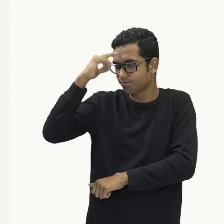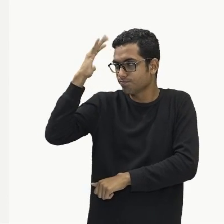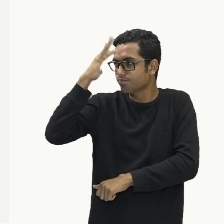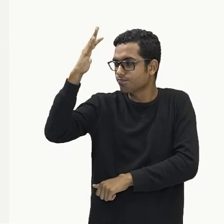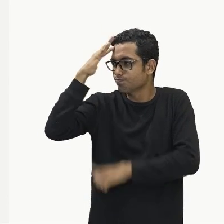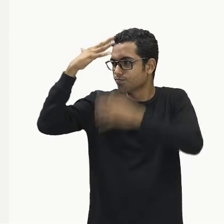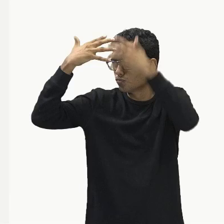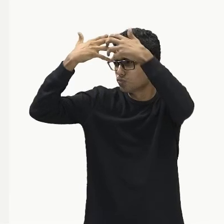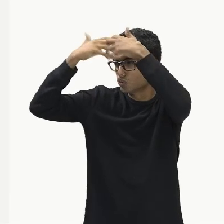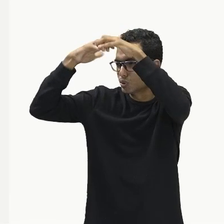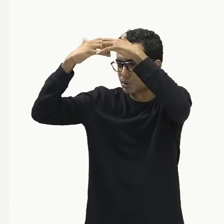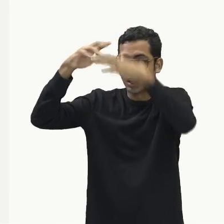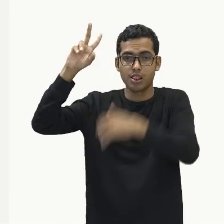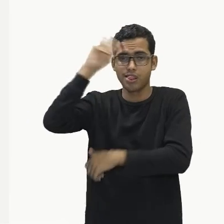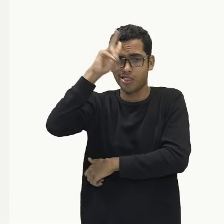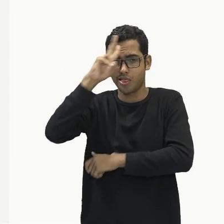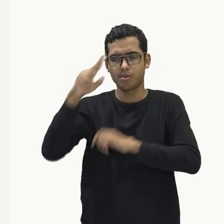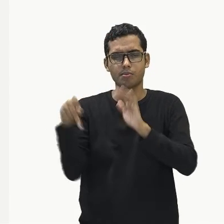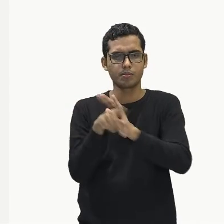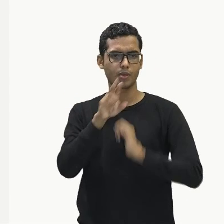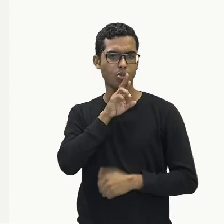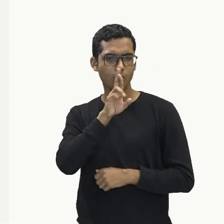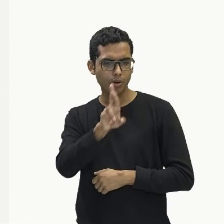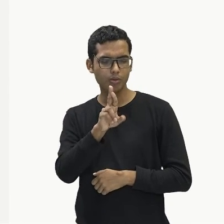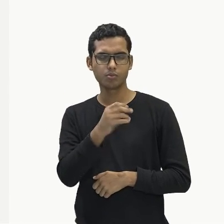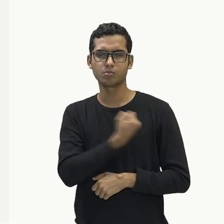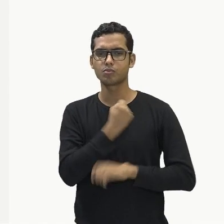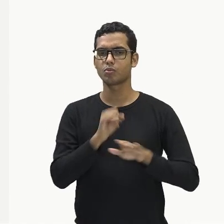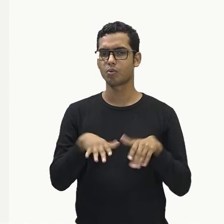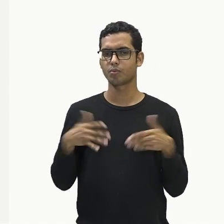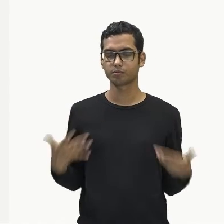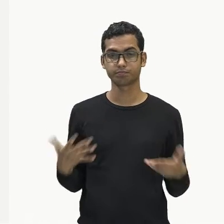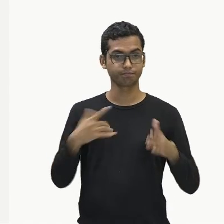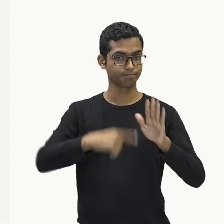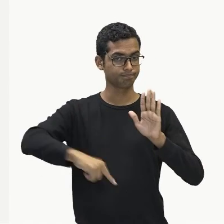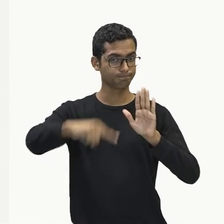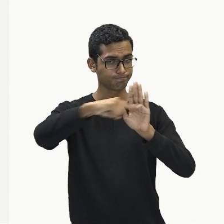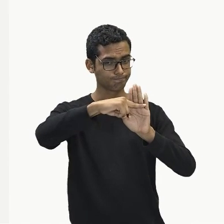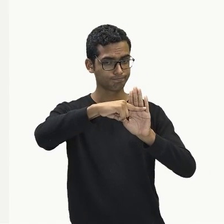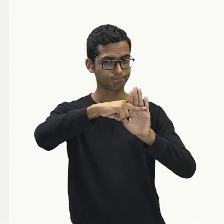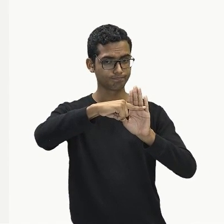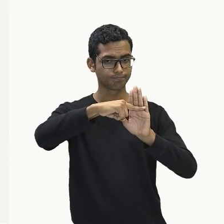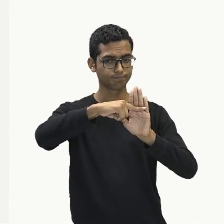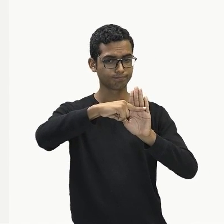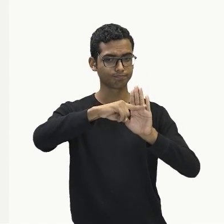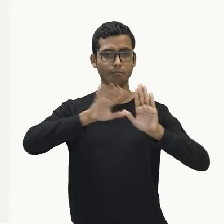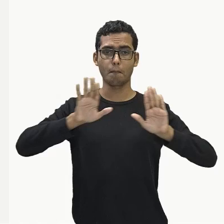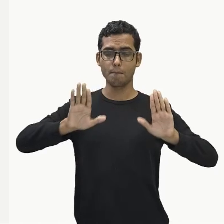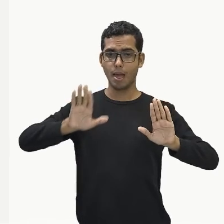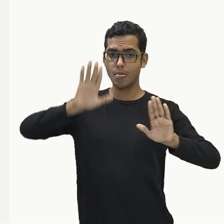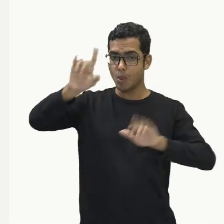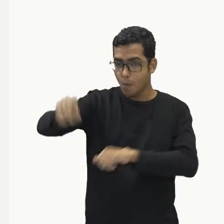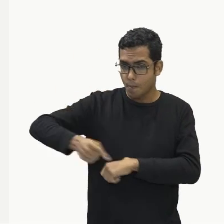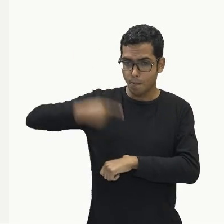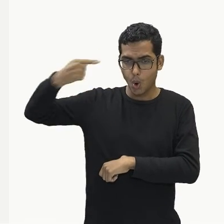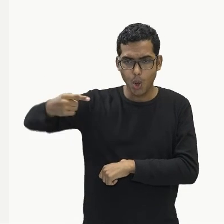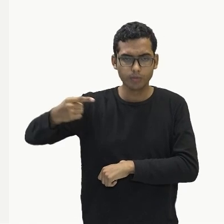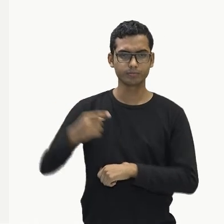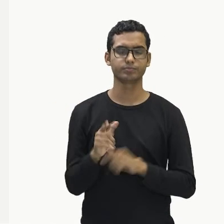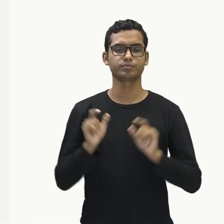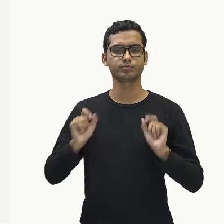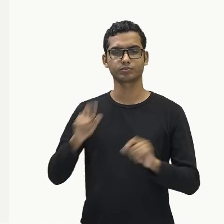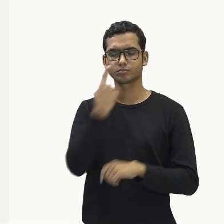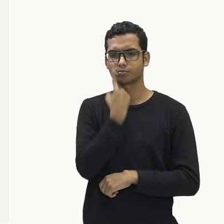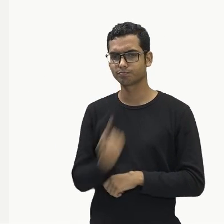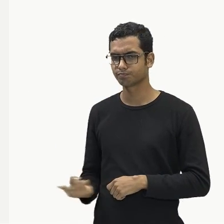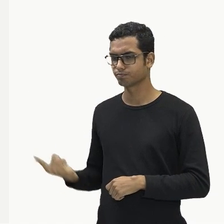tenho que lembrar que esse resultado vai ser negativo. Já no próximo, eu